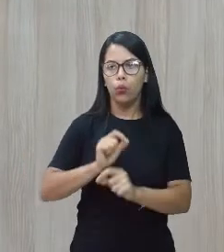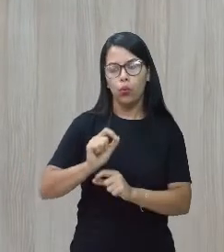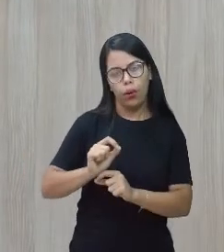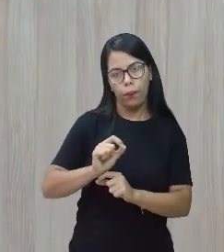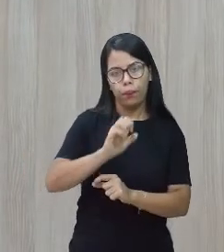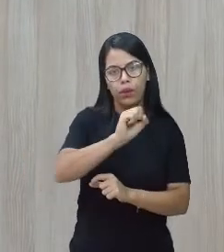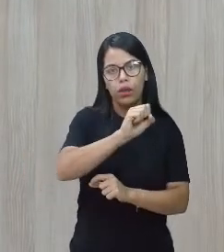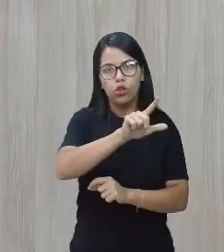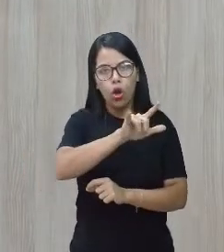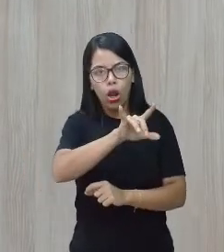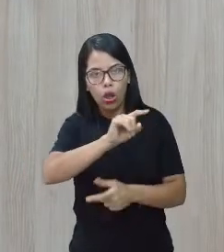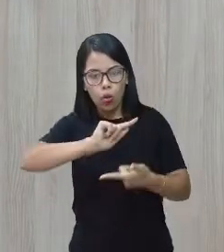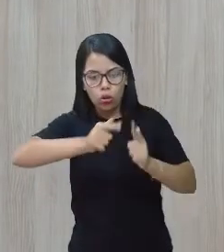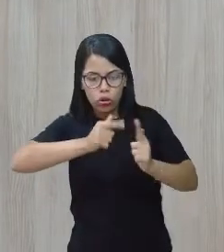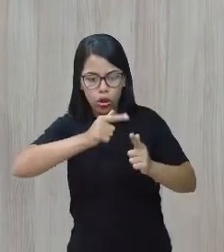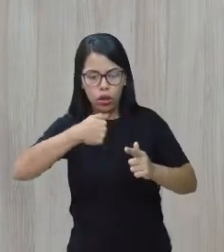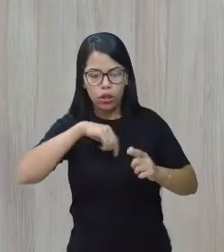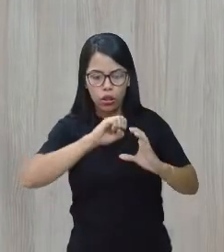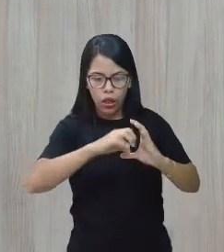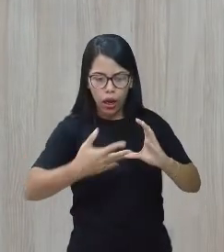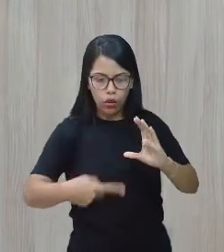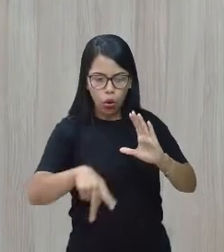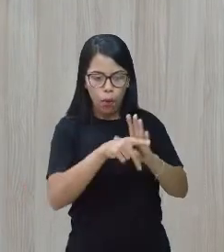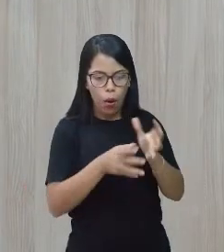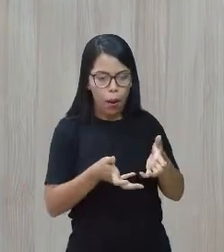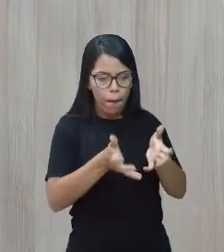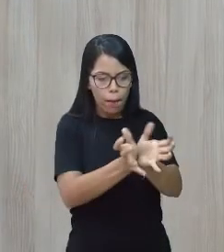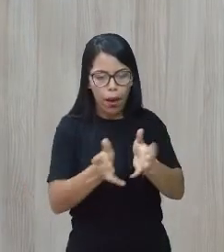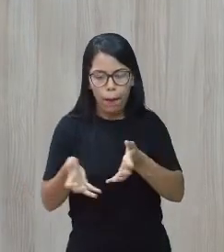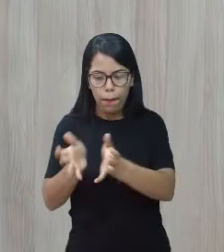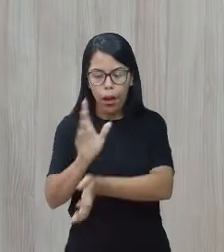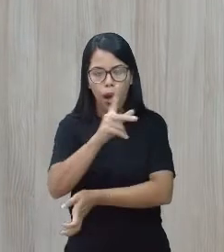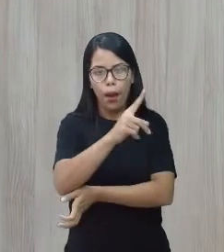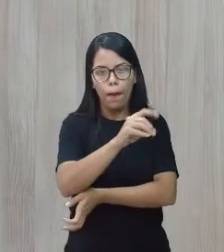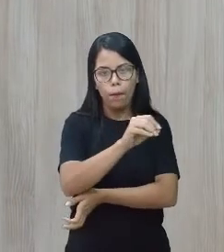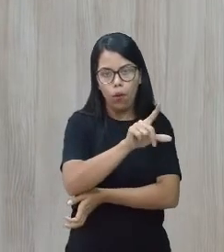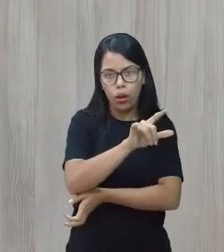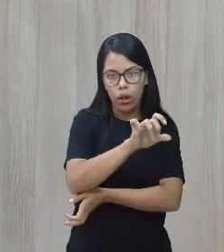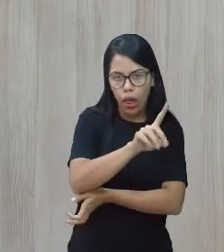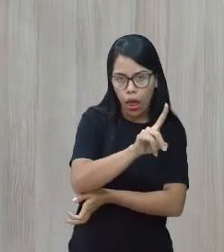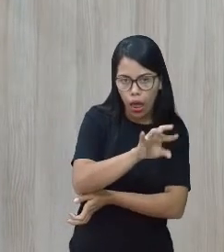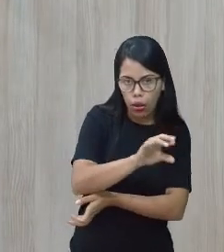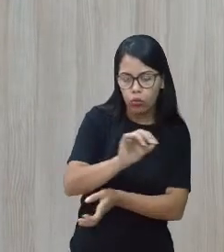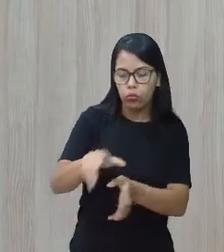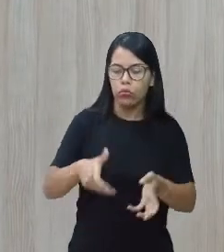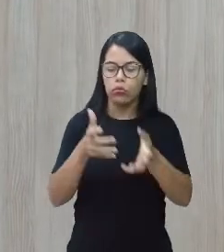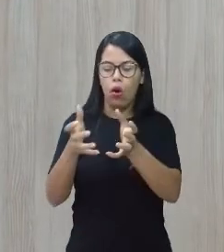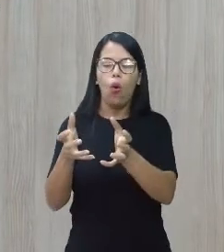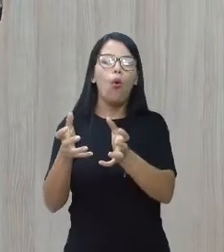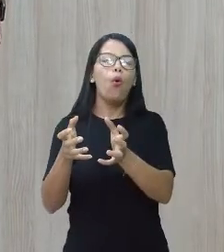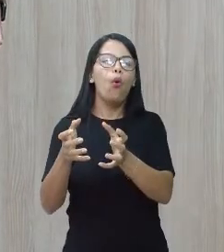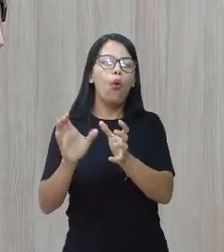geométricos, classificamos sólidos geométricos em poliedros e em corpos redondos. Deixamos para lá os